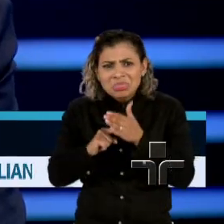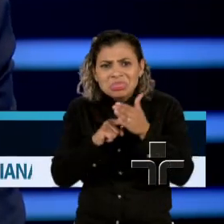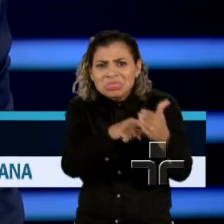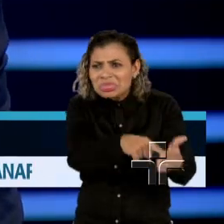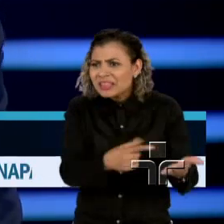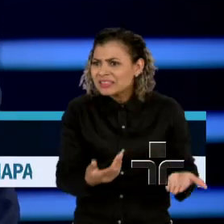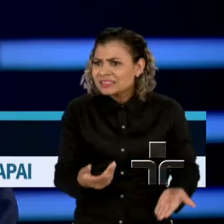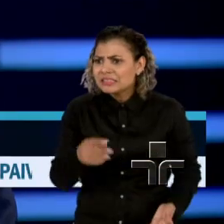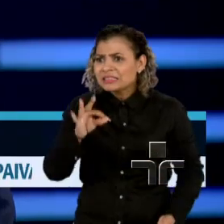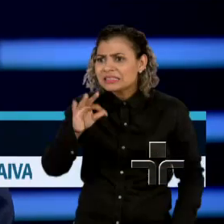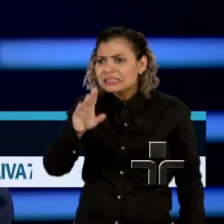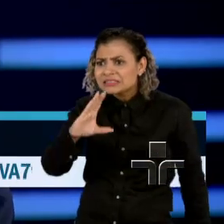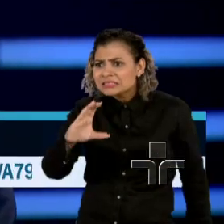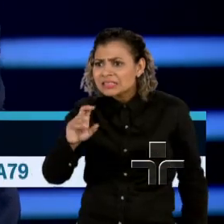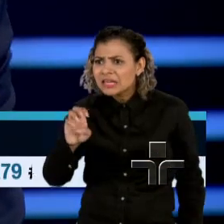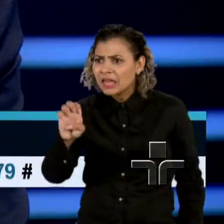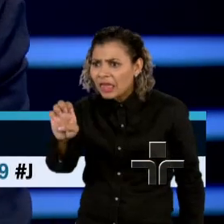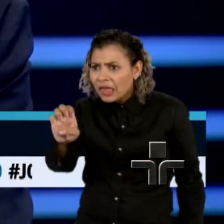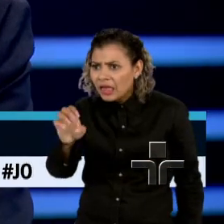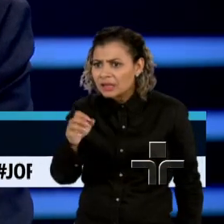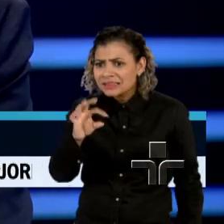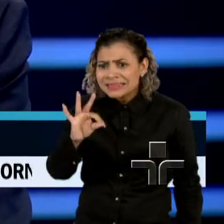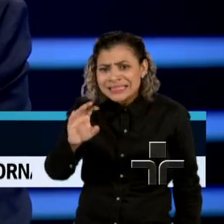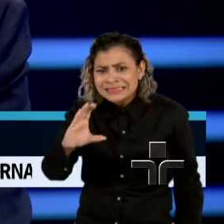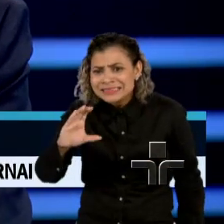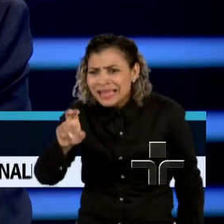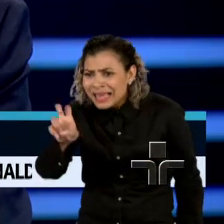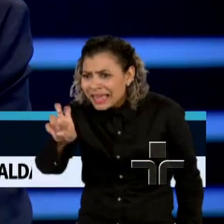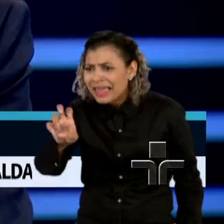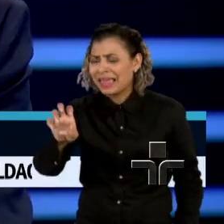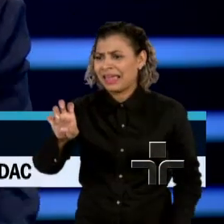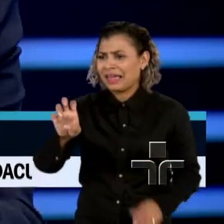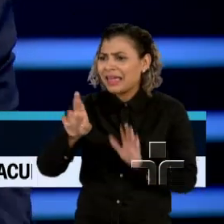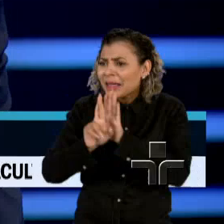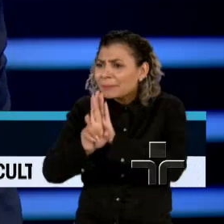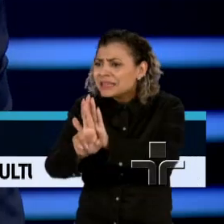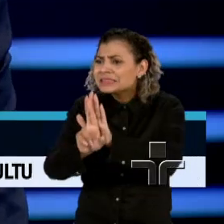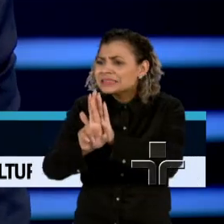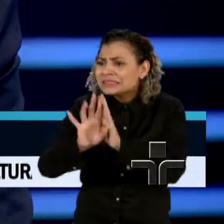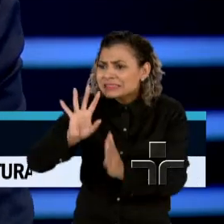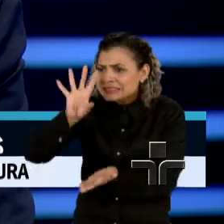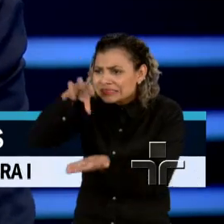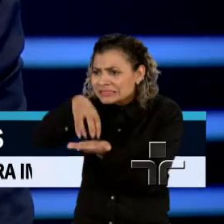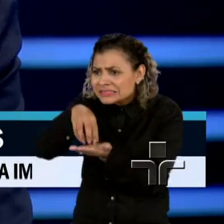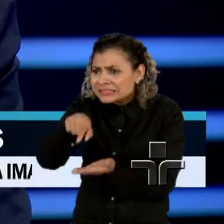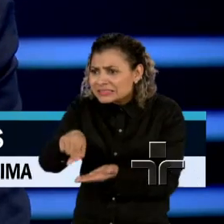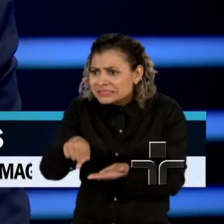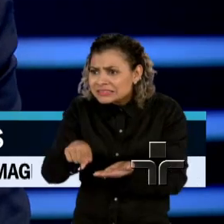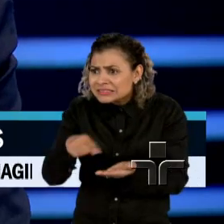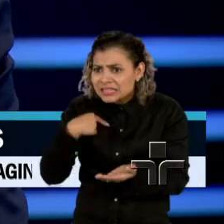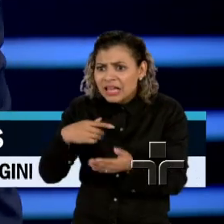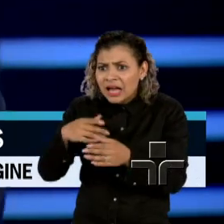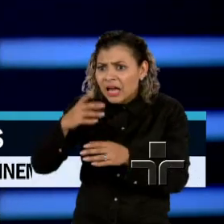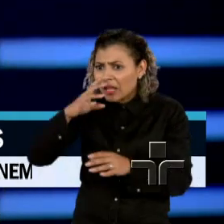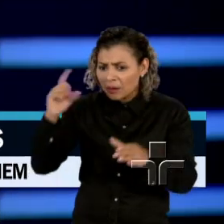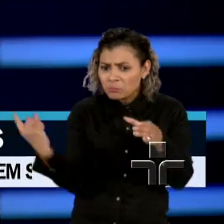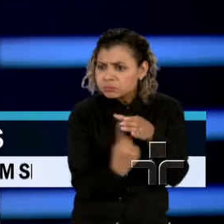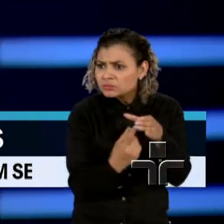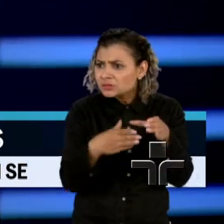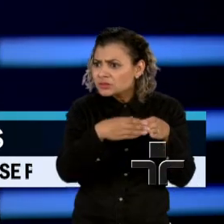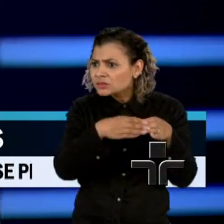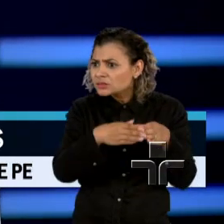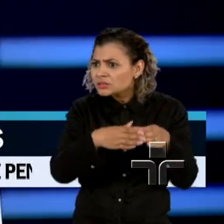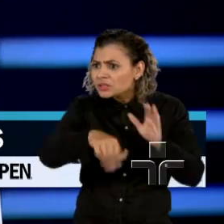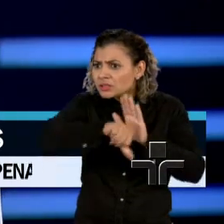conselheiro do Tribunal de Contas estadual. Olha o nível de articulação que nós estamos falando, o que está acontecendo. Isso é muito grave para a República Brasileira. Então, esse tipo